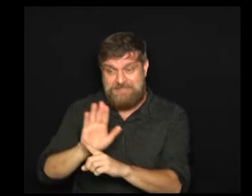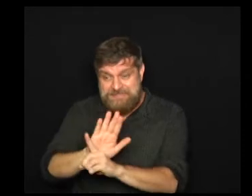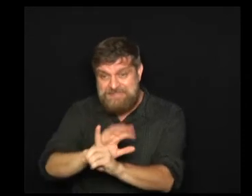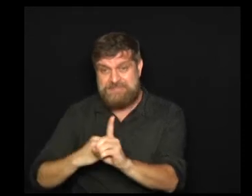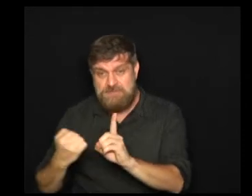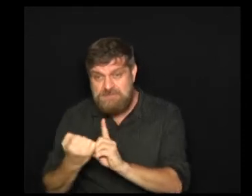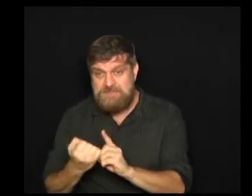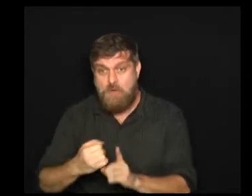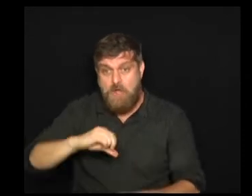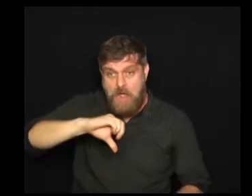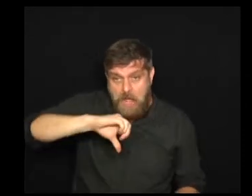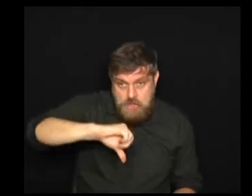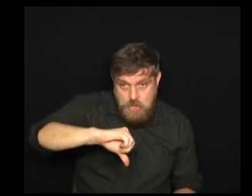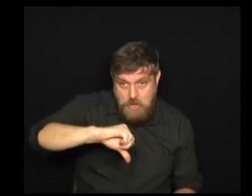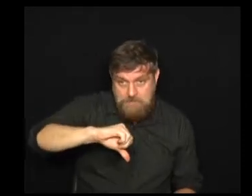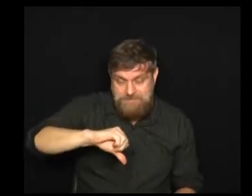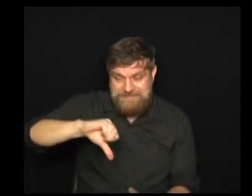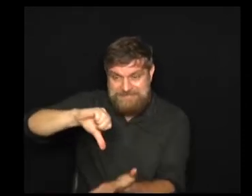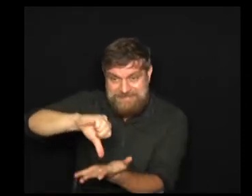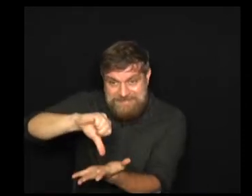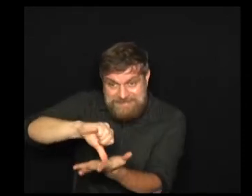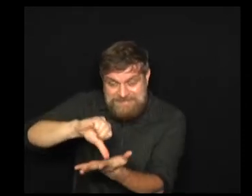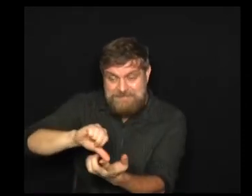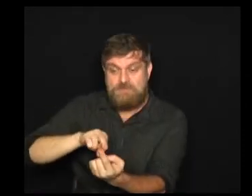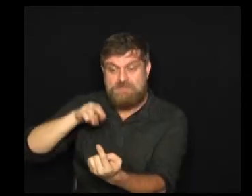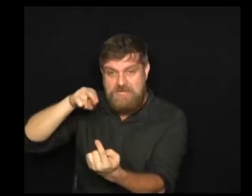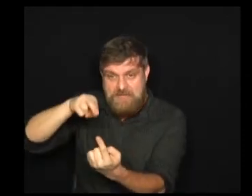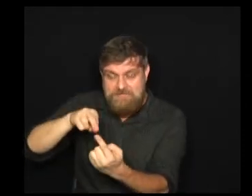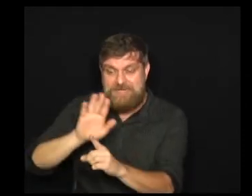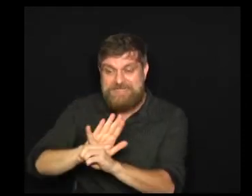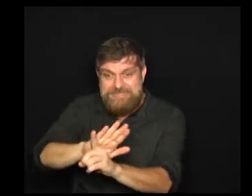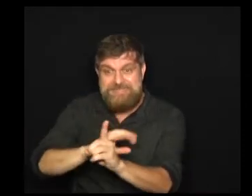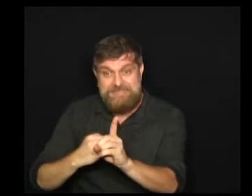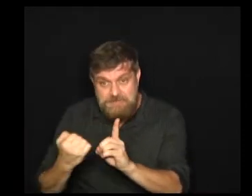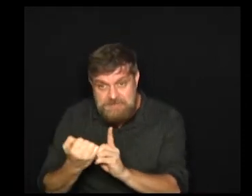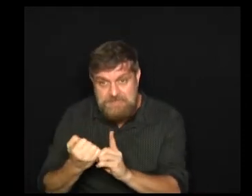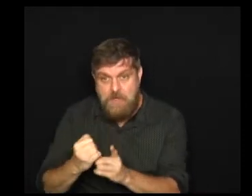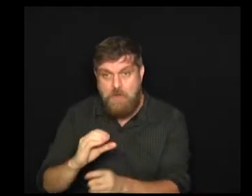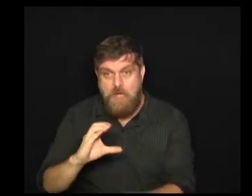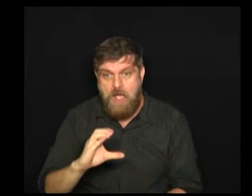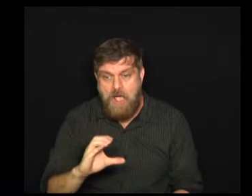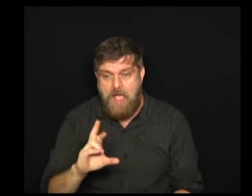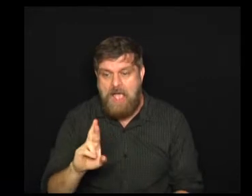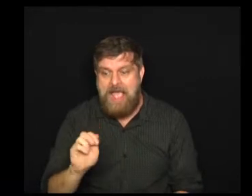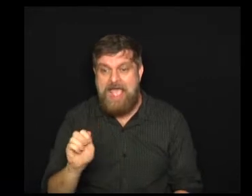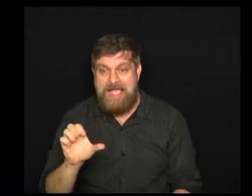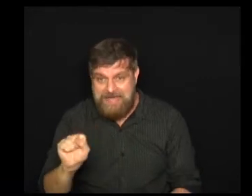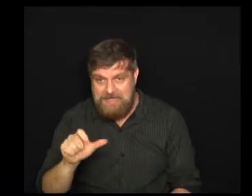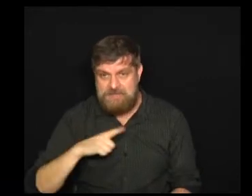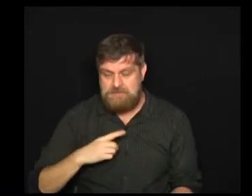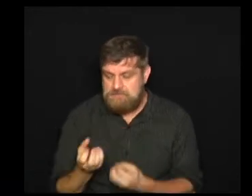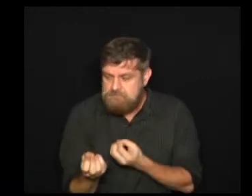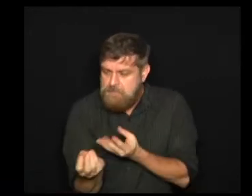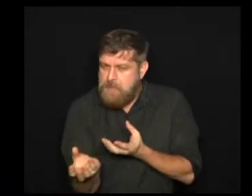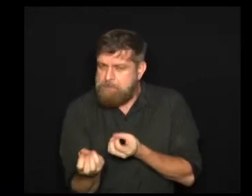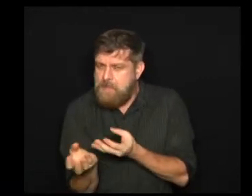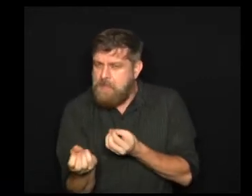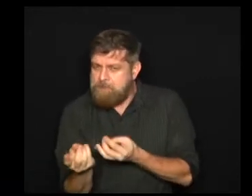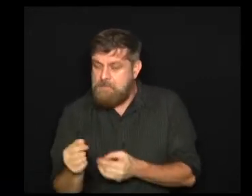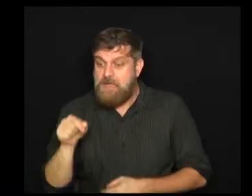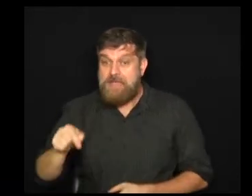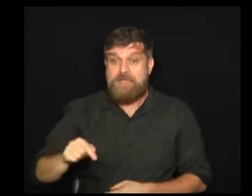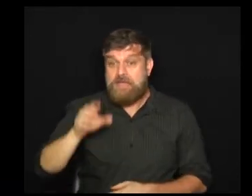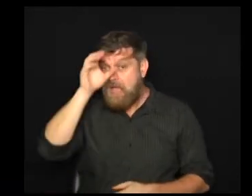9 CRAS, levando para os técnicos dos territórios informações sobre a pessoa com